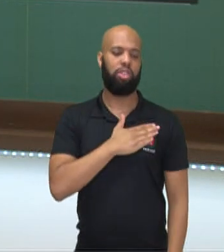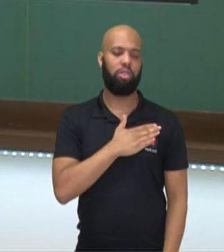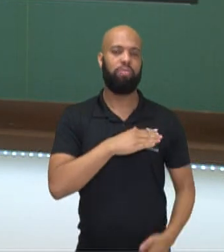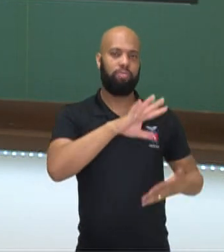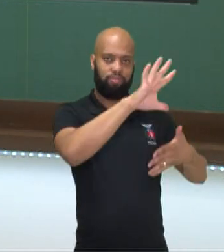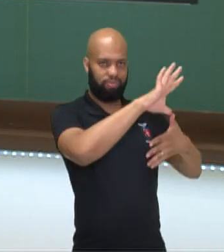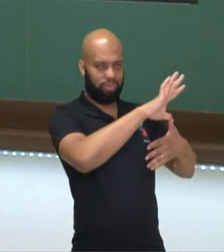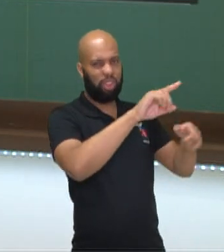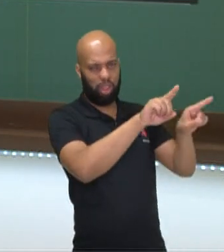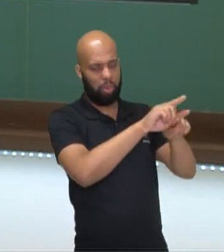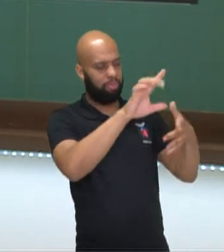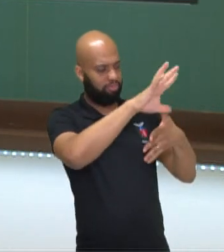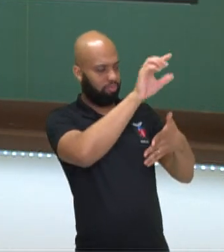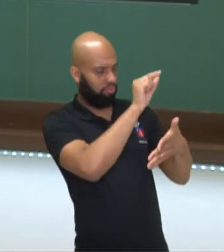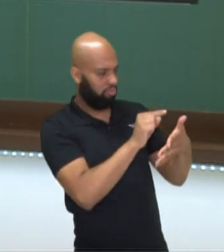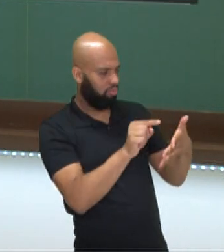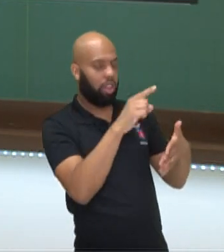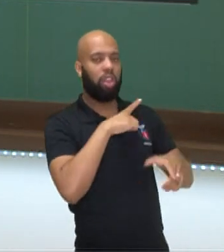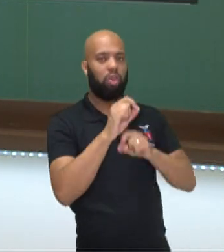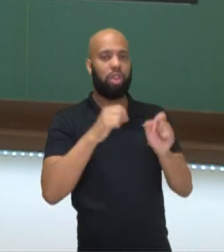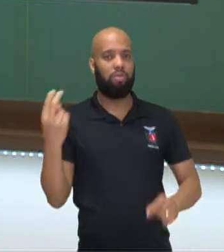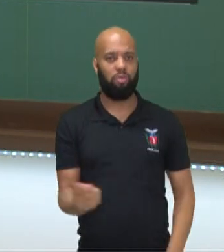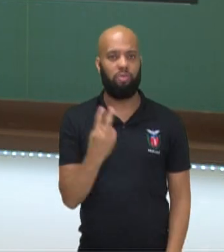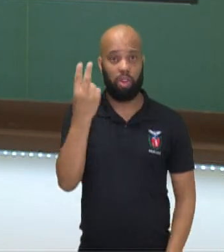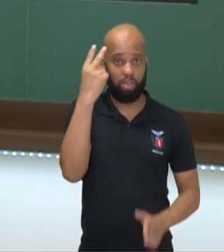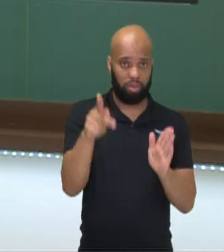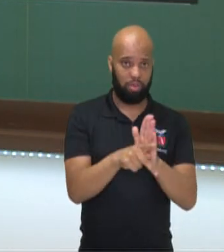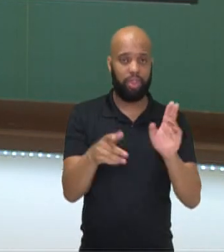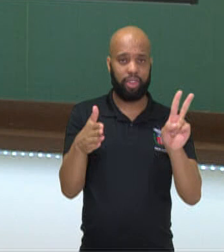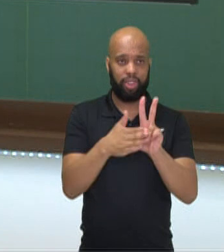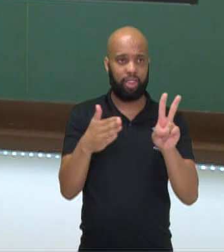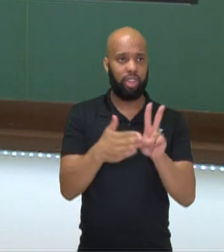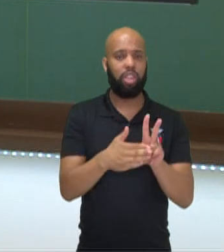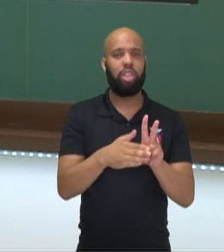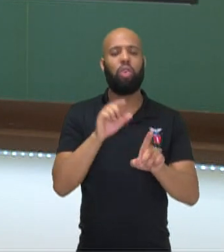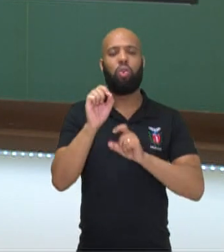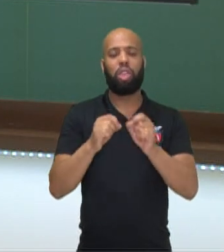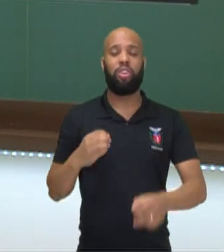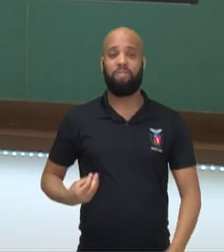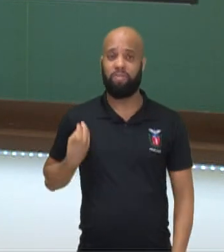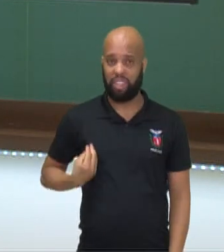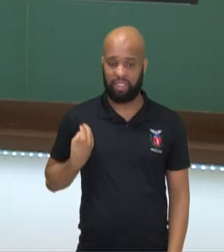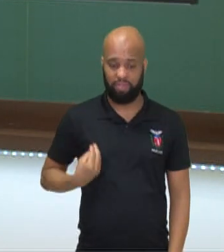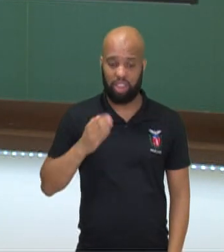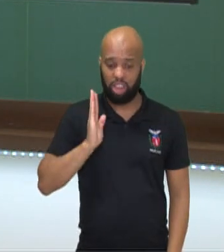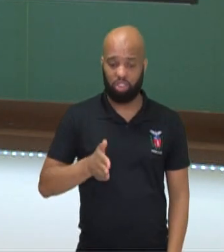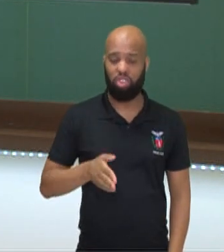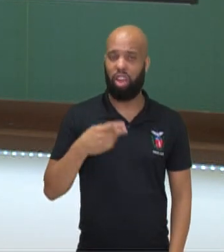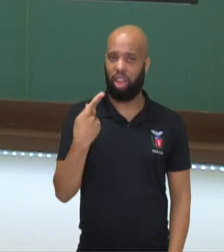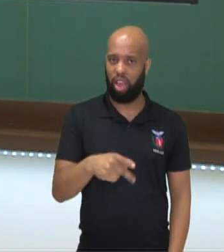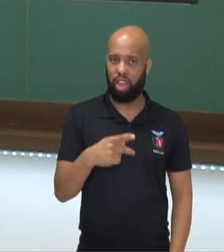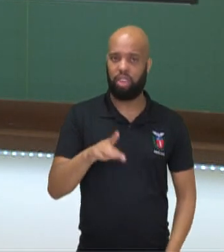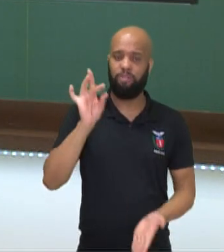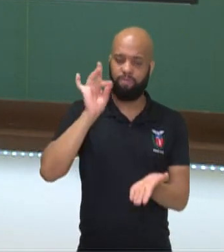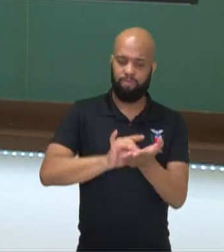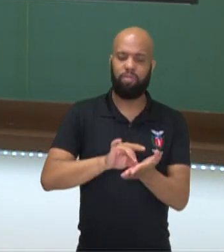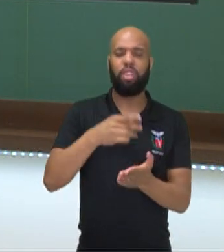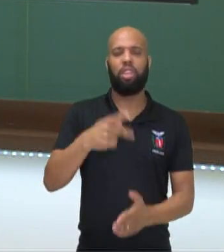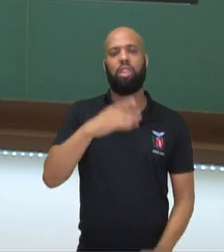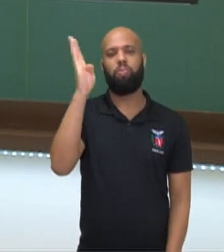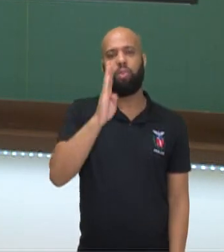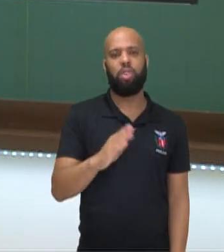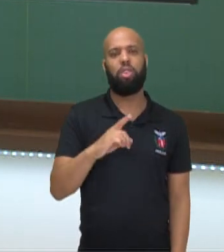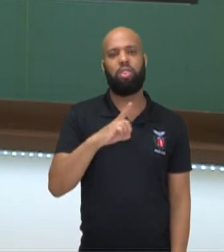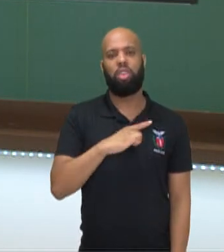americano, revalorizou a figura do indígena como o habitante natural do Brasil e